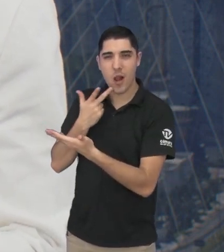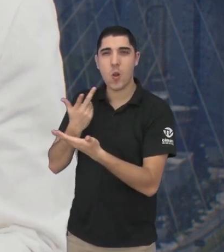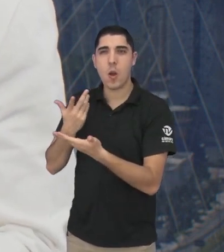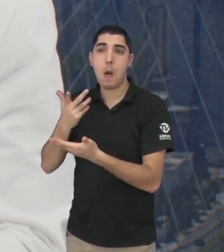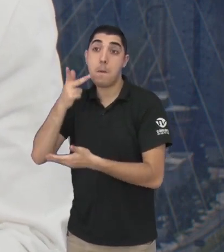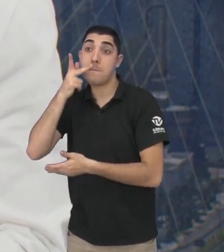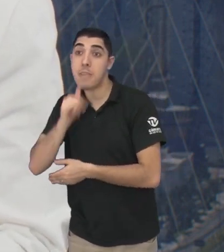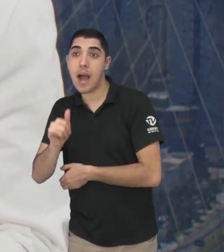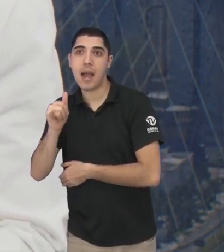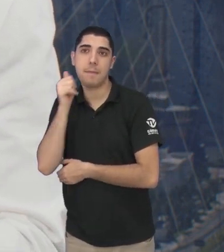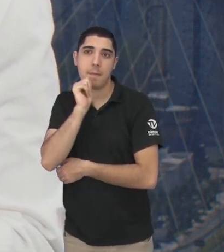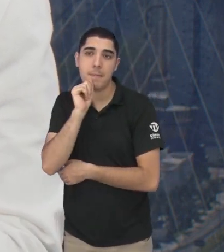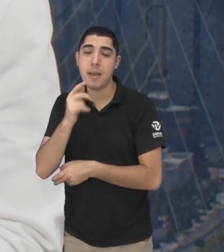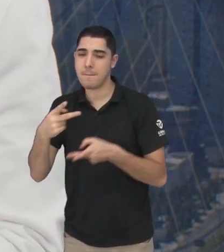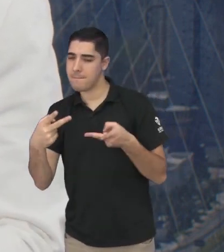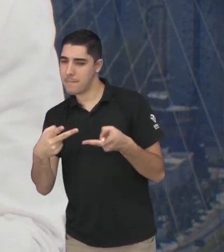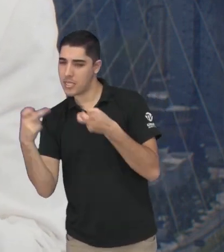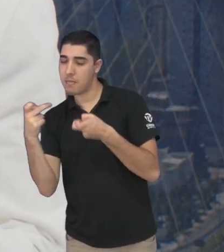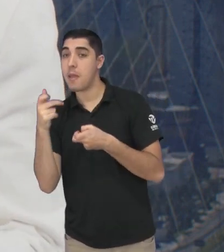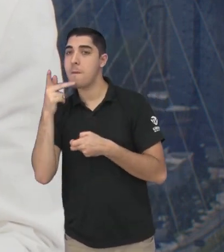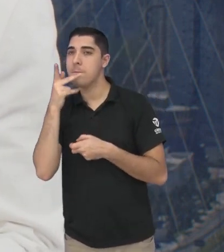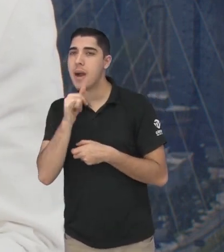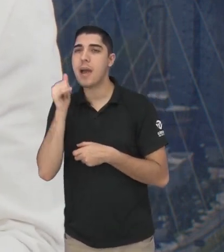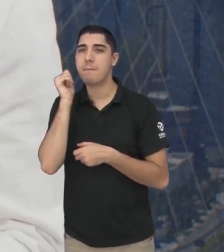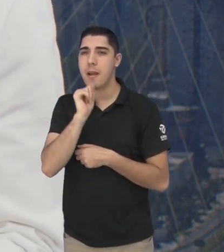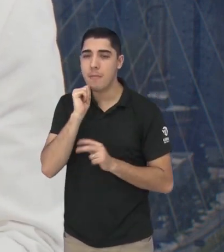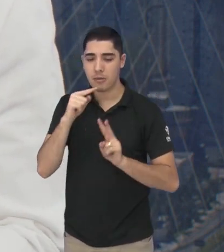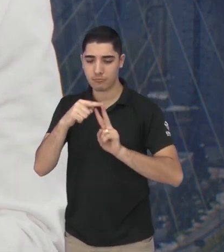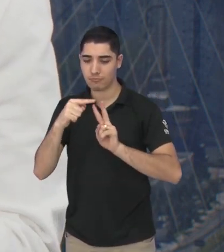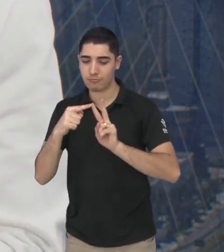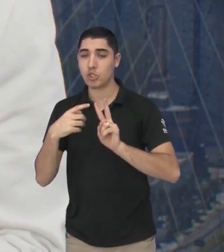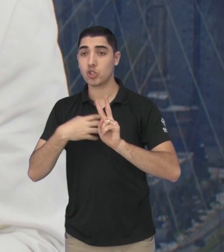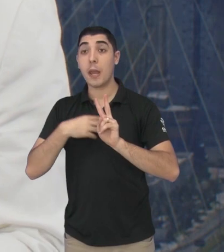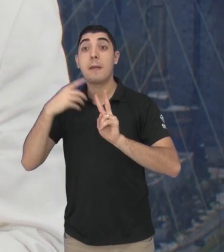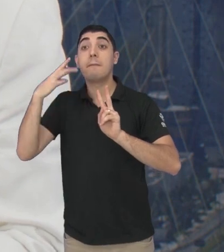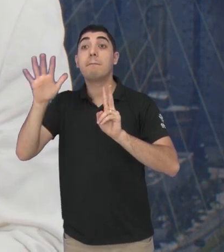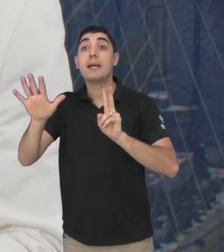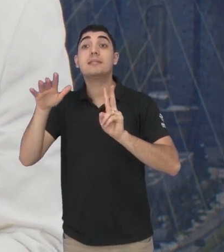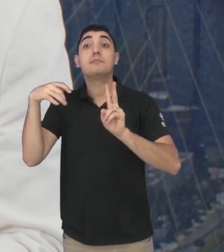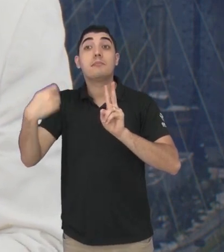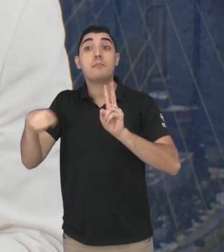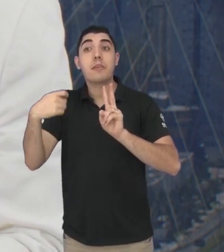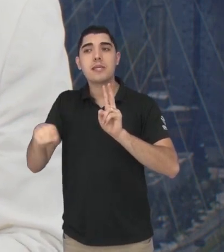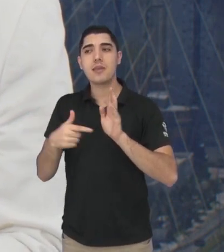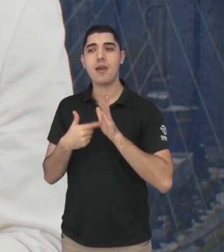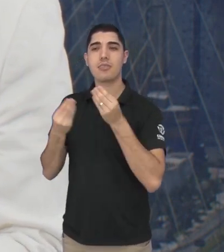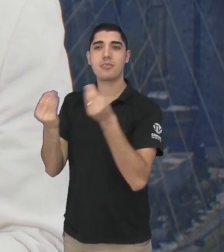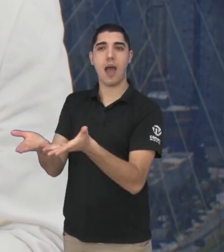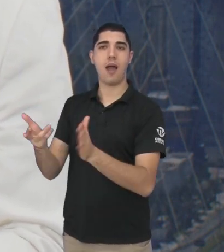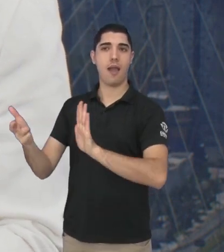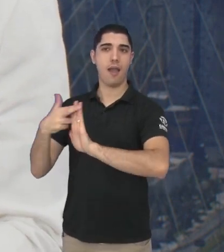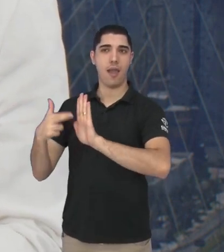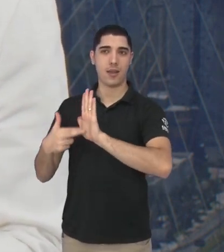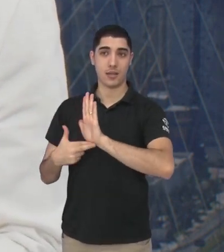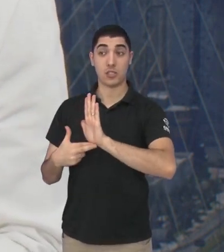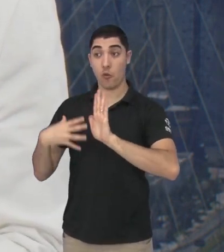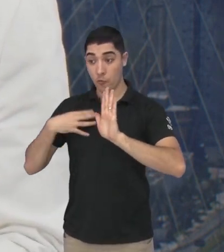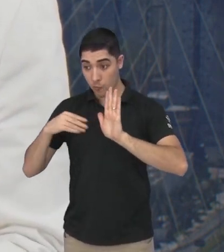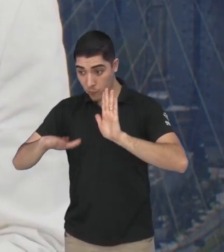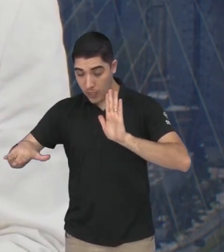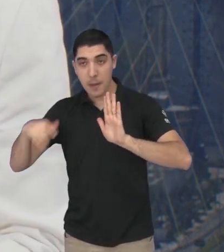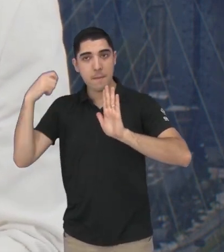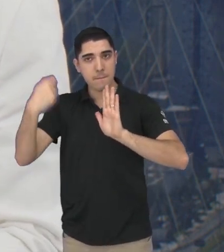do pai perceber, do pai olhar, da mãe olhar, é o limite que é necessário ser colocado, né? Os filhos precisam